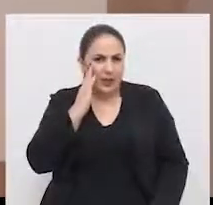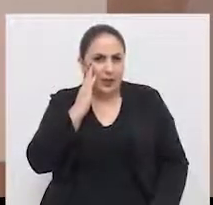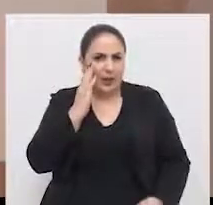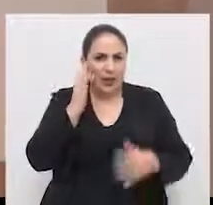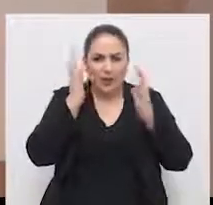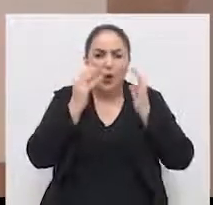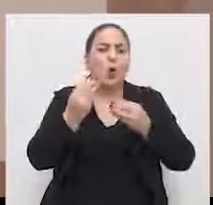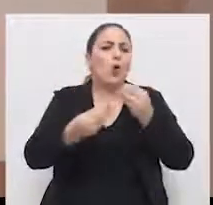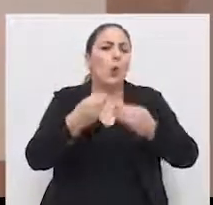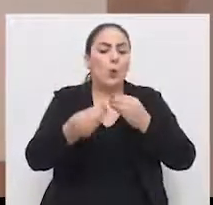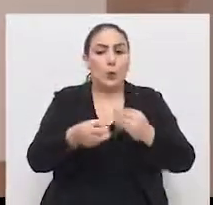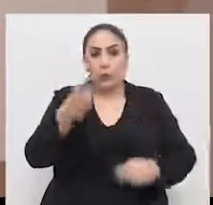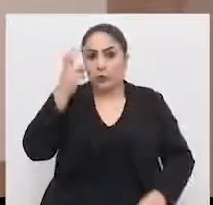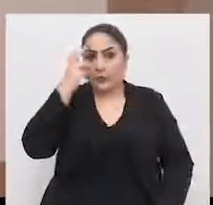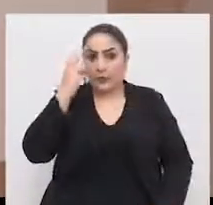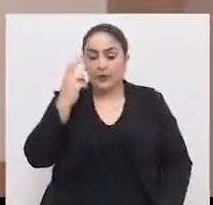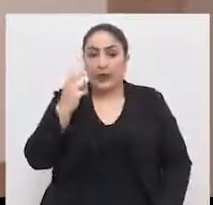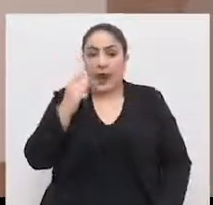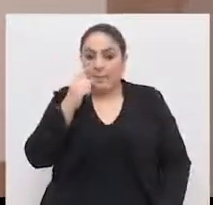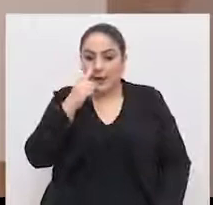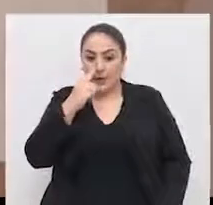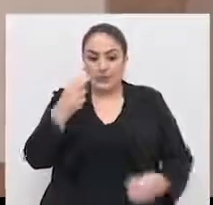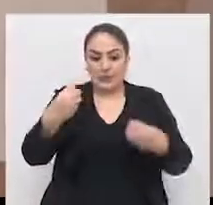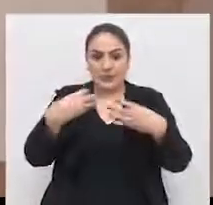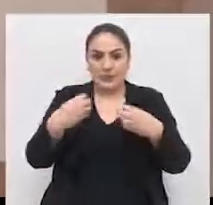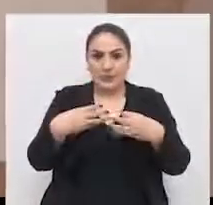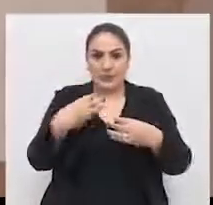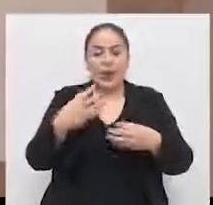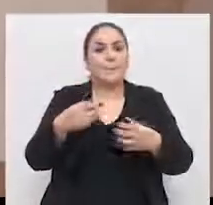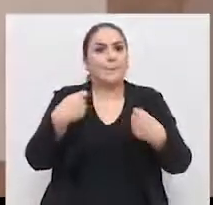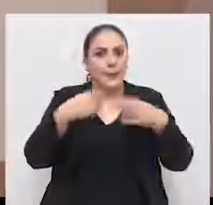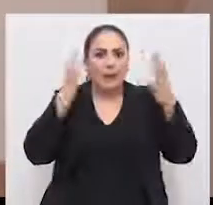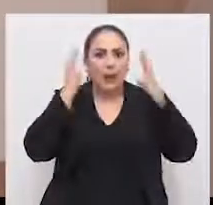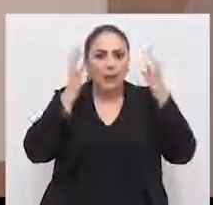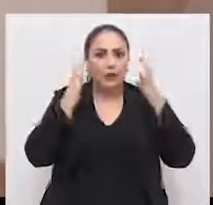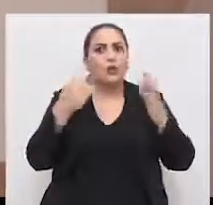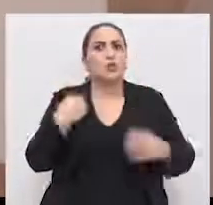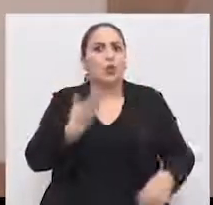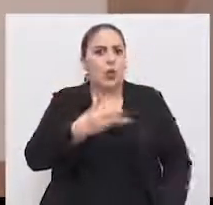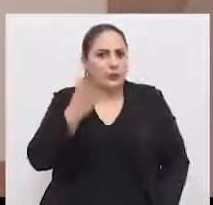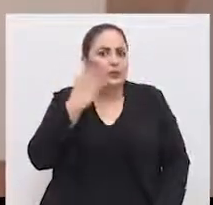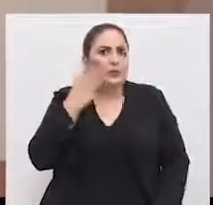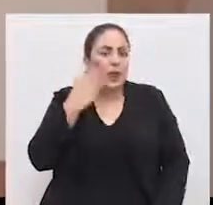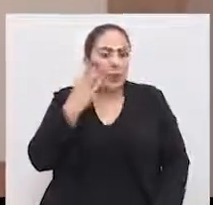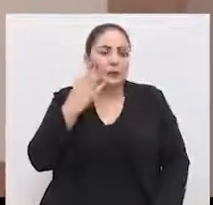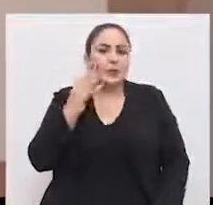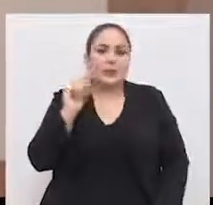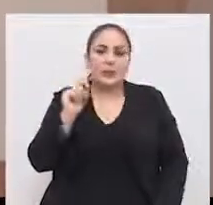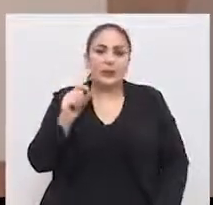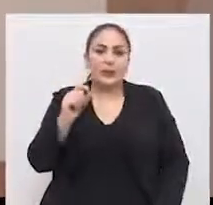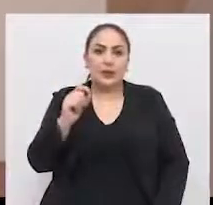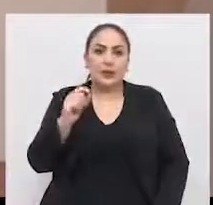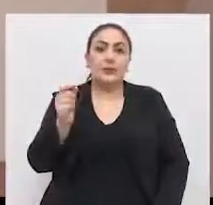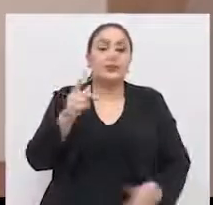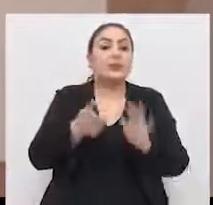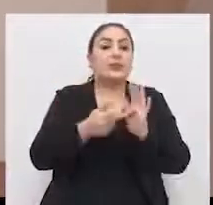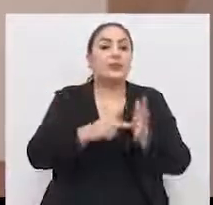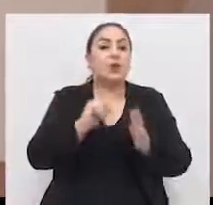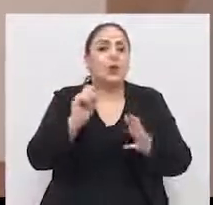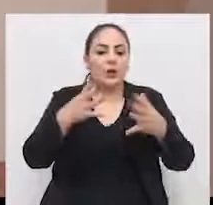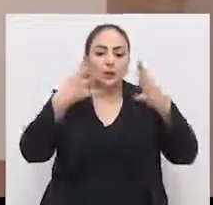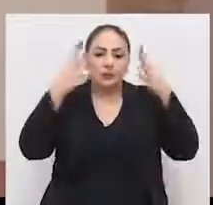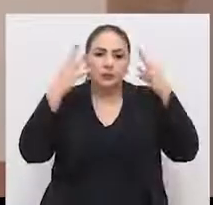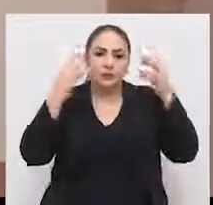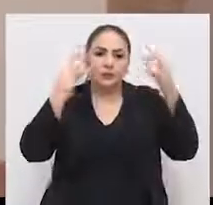cabelo? Culturalmente, as mães ensinam que a gente tem que lavar o cabelo e a gente sabe que lavar o cabelo